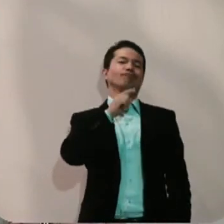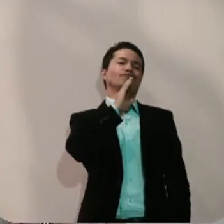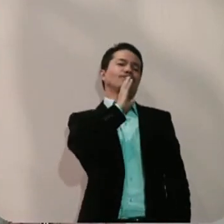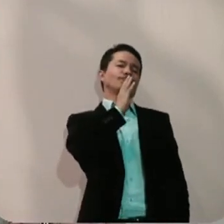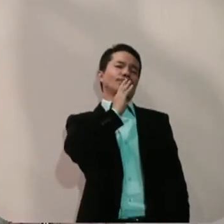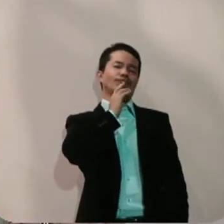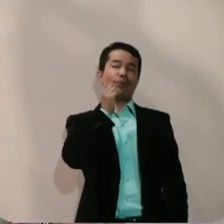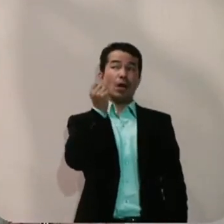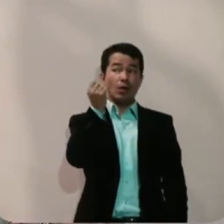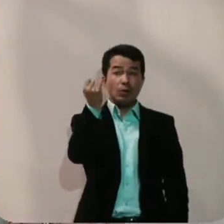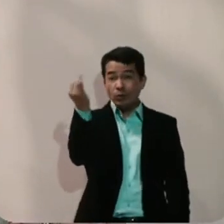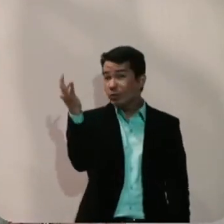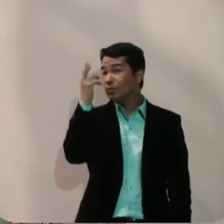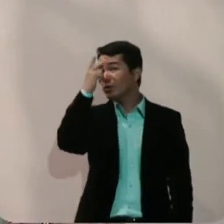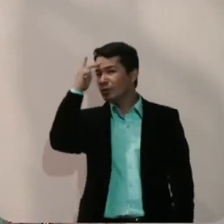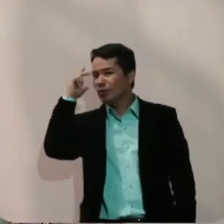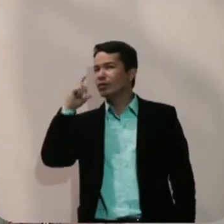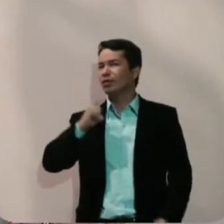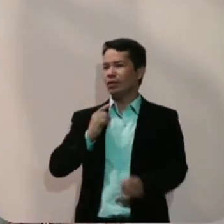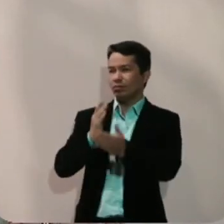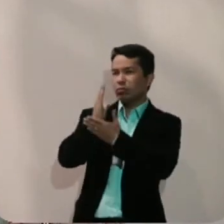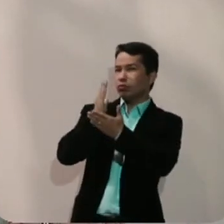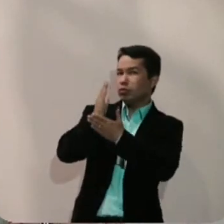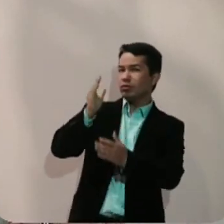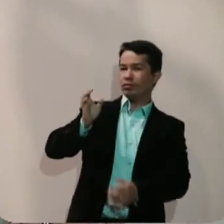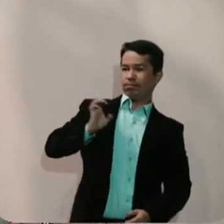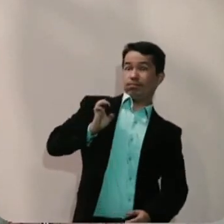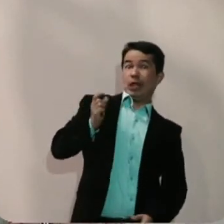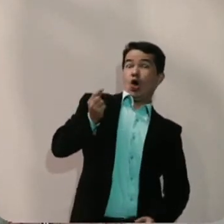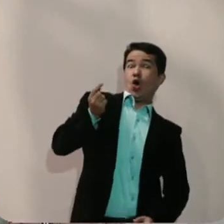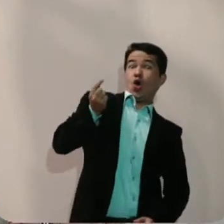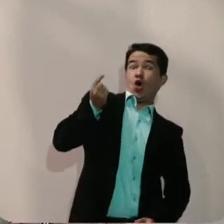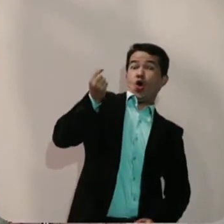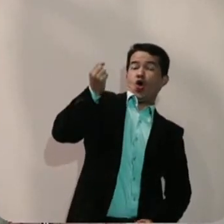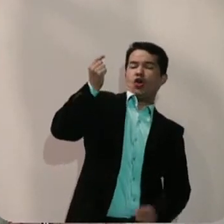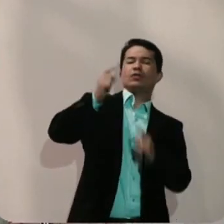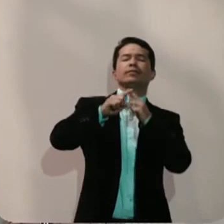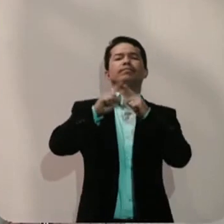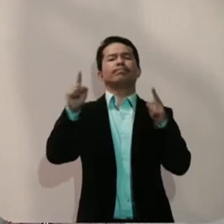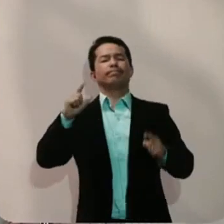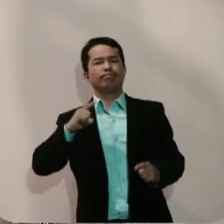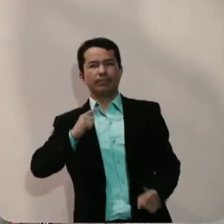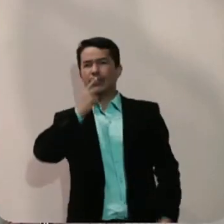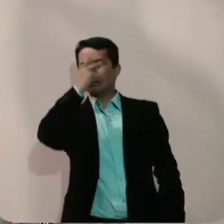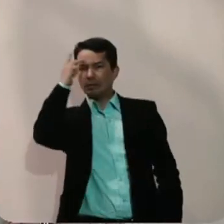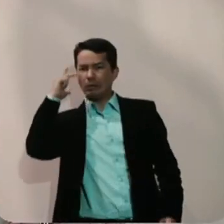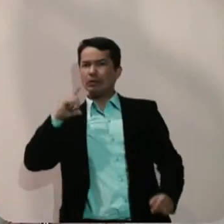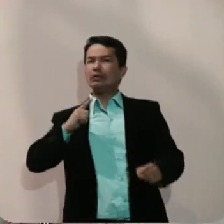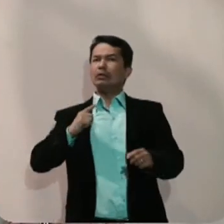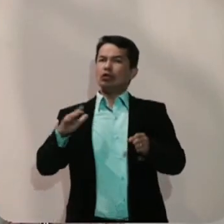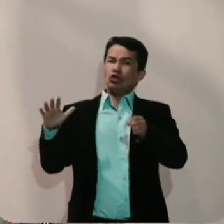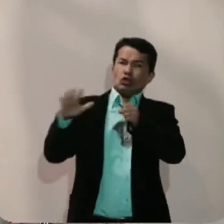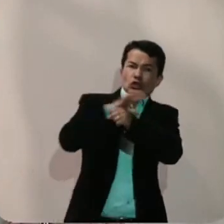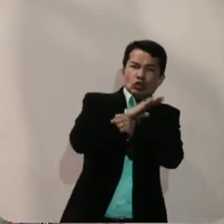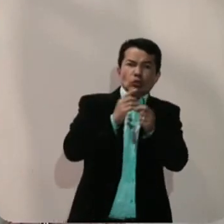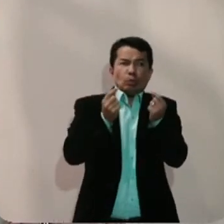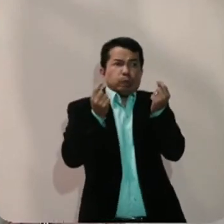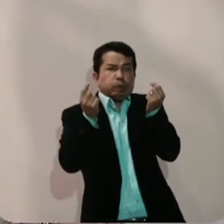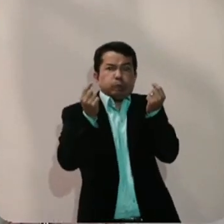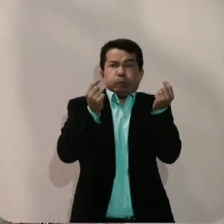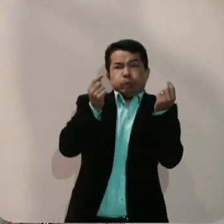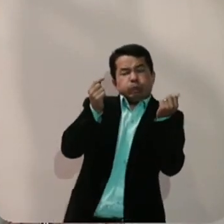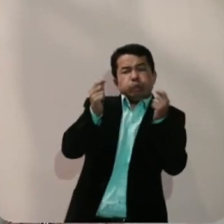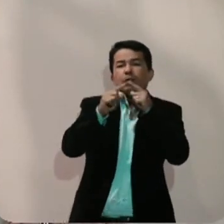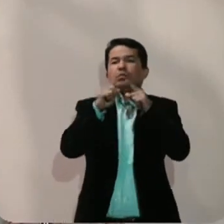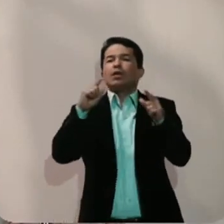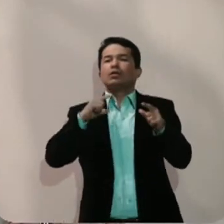nestes parâmetros de sucesso são tremendamente realizadas. No entanto, em certos